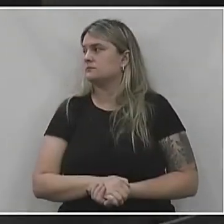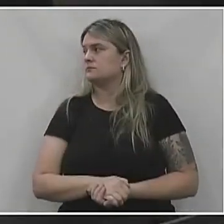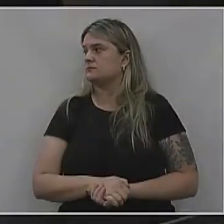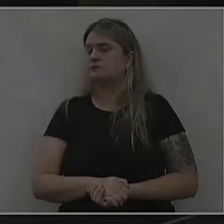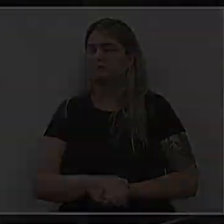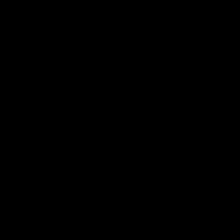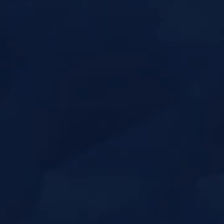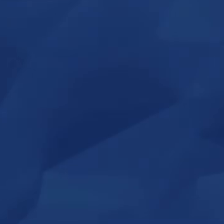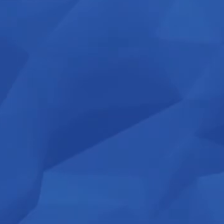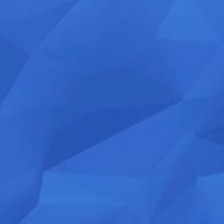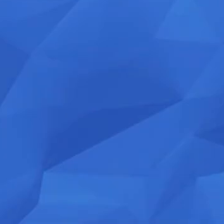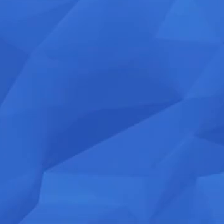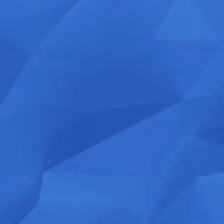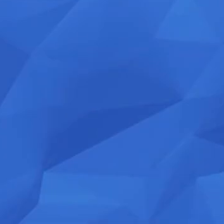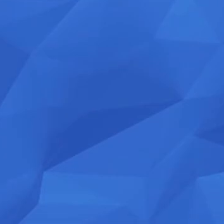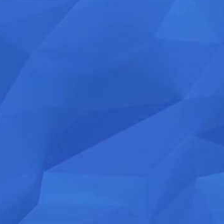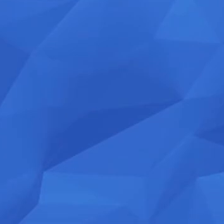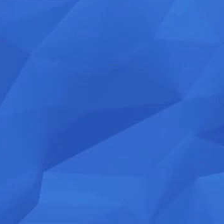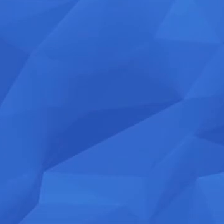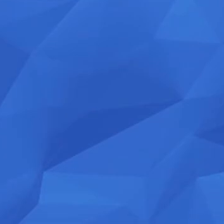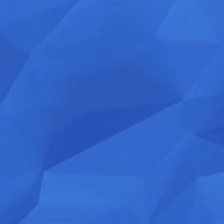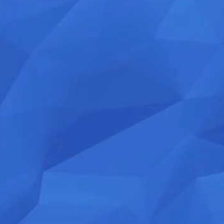o que seria isso é